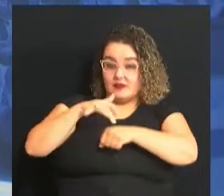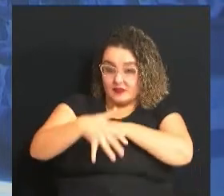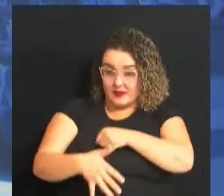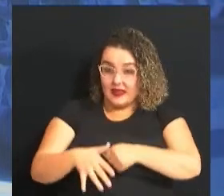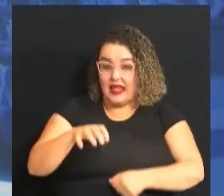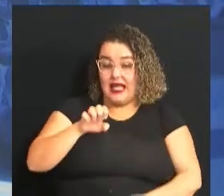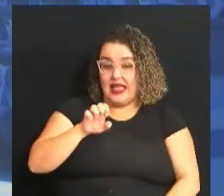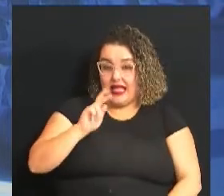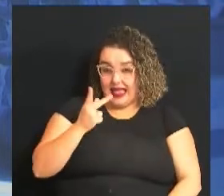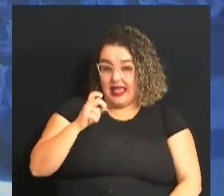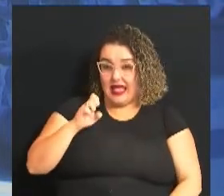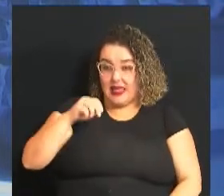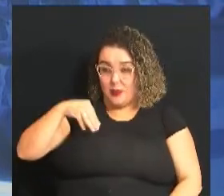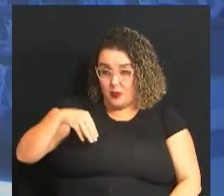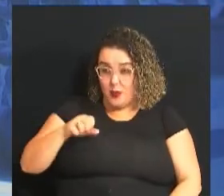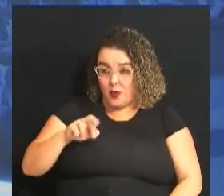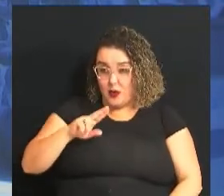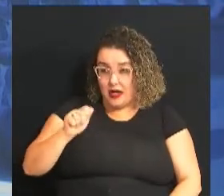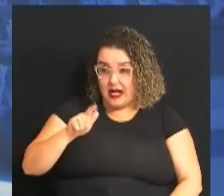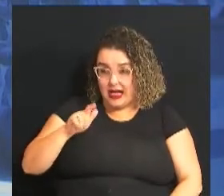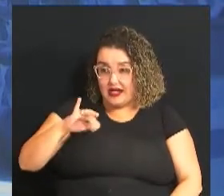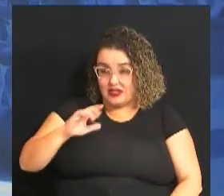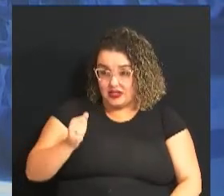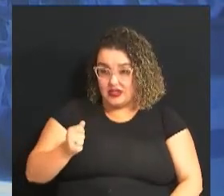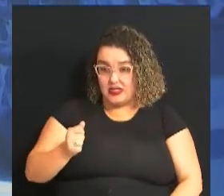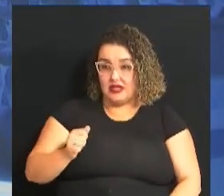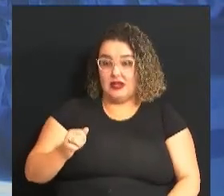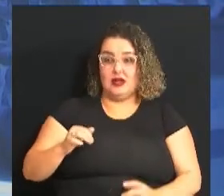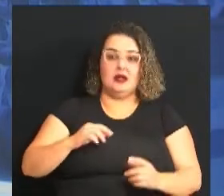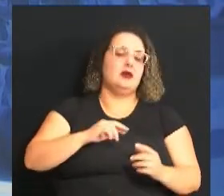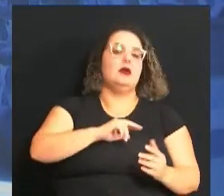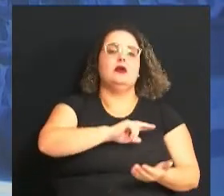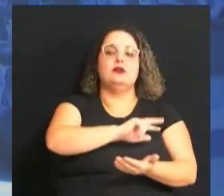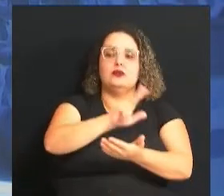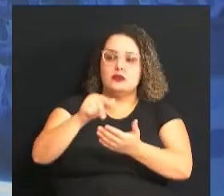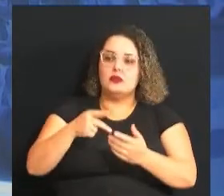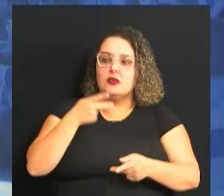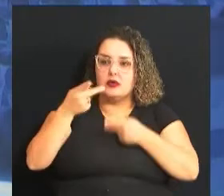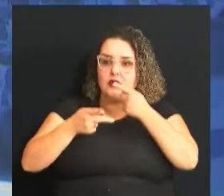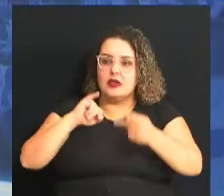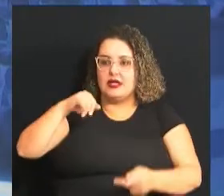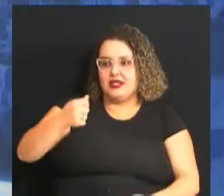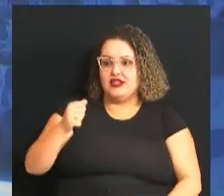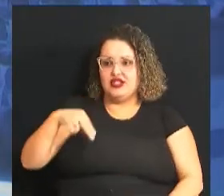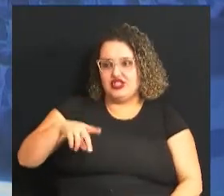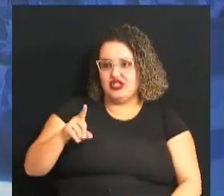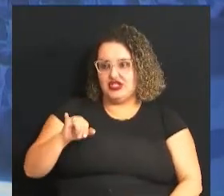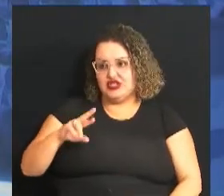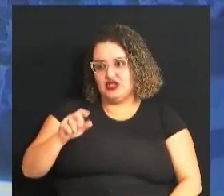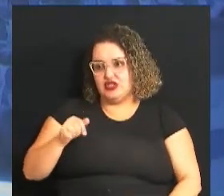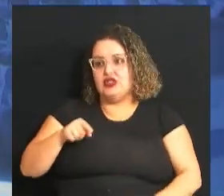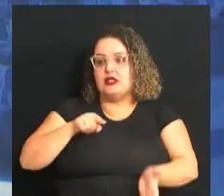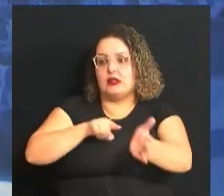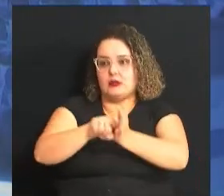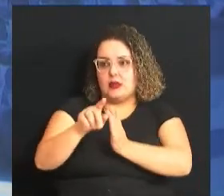diferença entre ela e as que foram abordadas até agora? Jandira Parquitália que está perguntando.